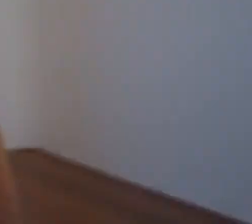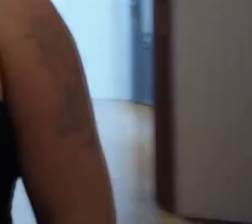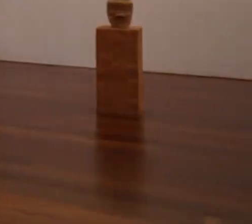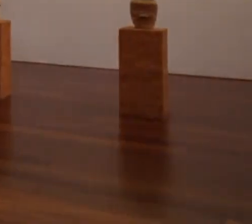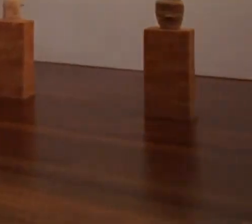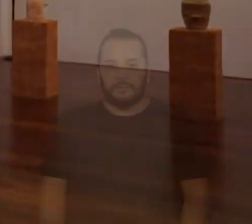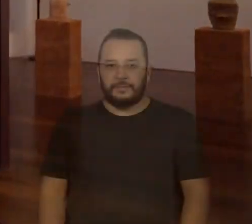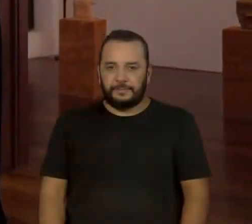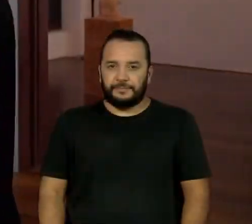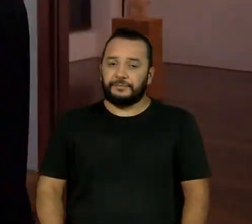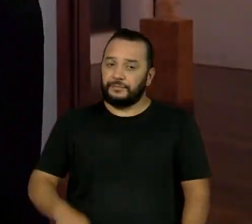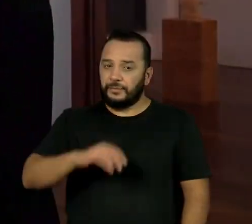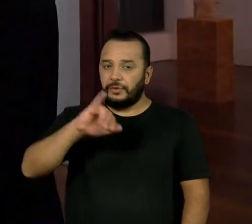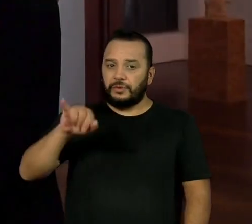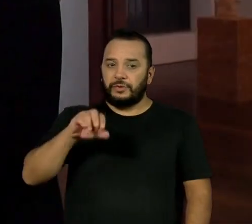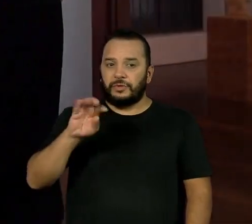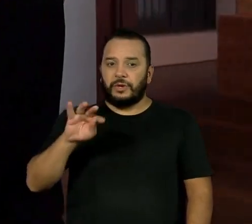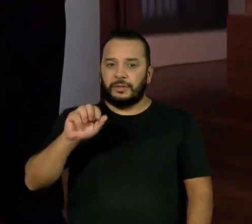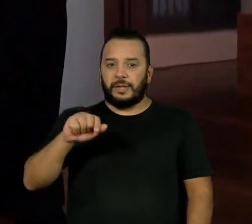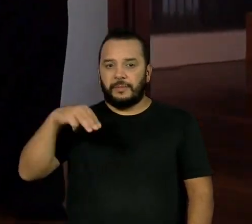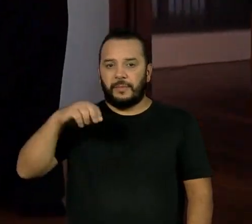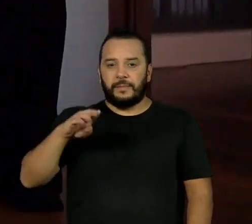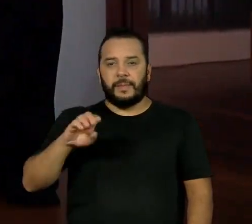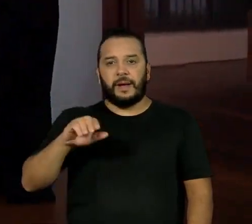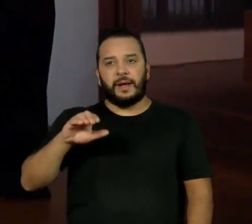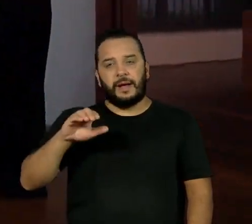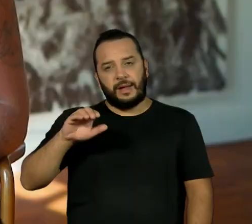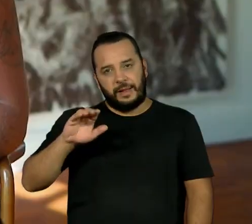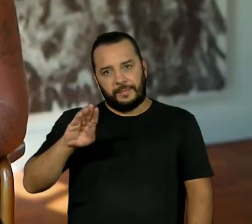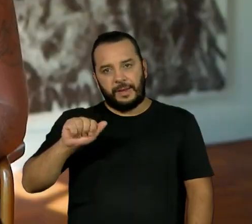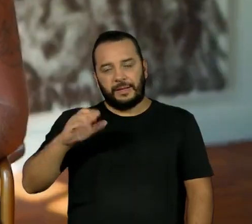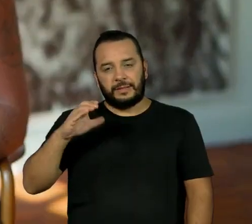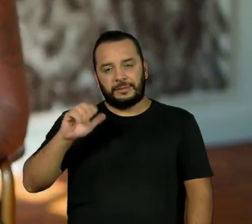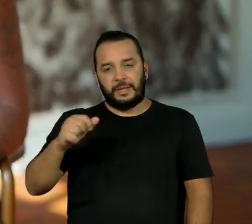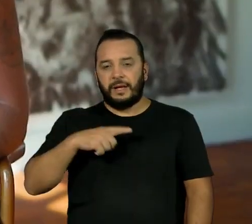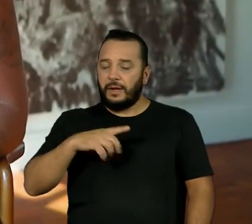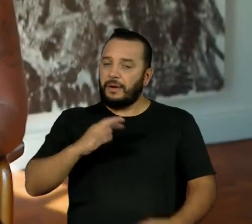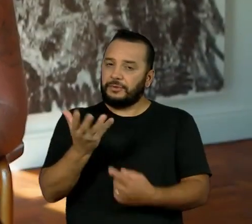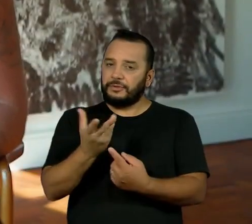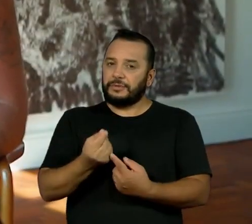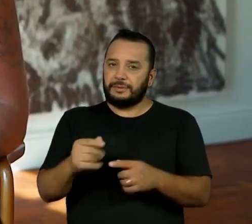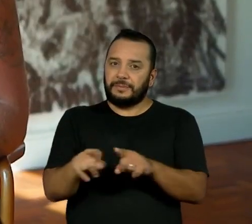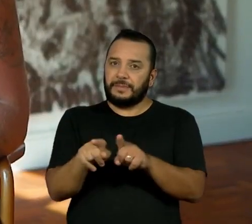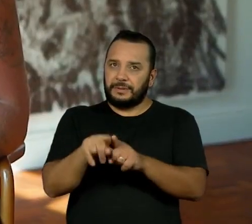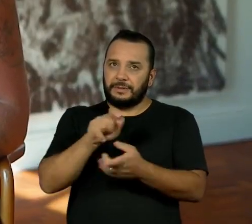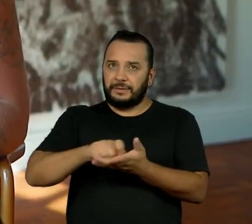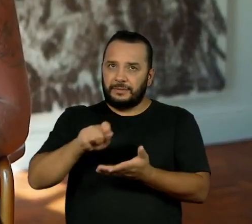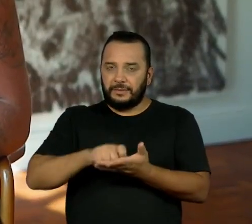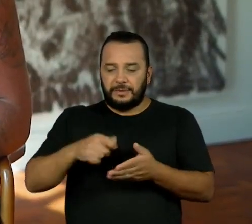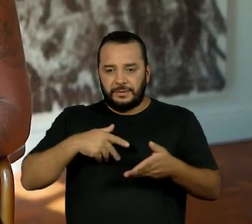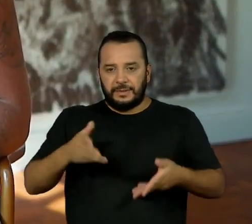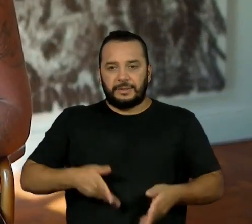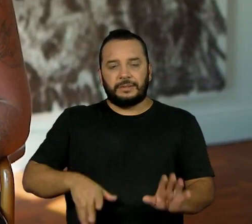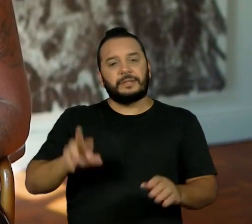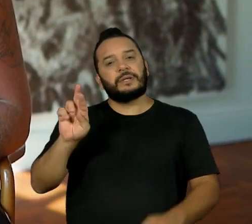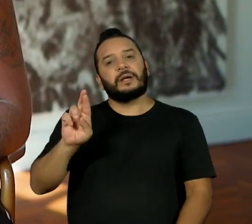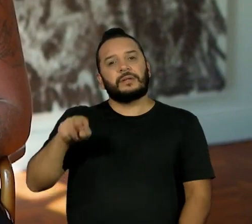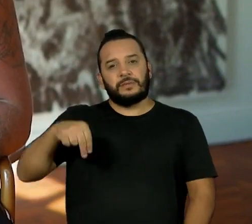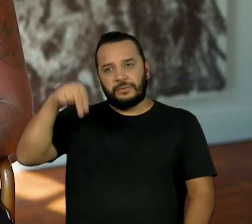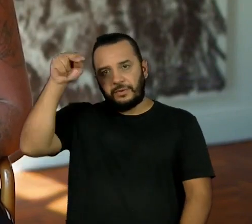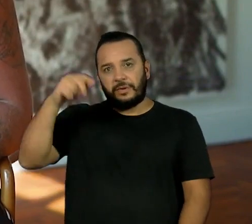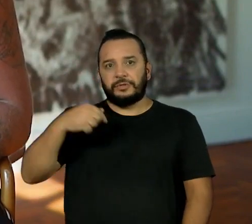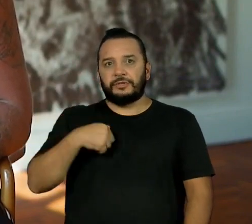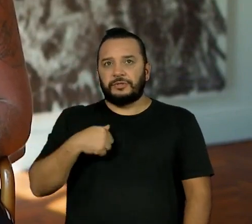Meu nome é J. Mombassa, sou artista contemporânea e escritora. Eu nasci em Natal, no Rio Grande do Norte. Atualmente eu vivo